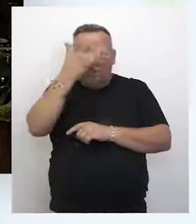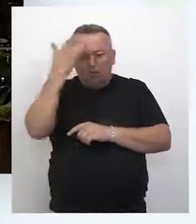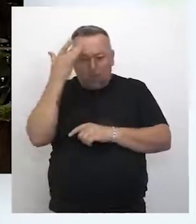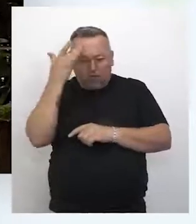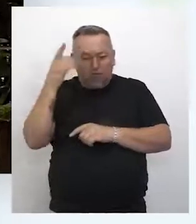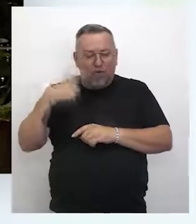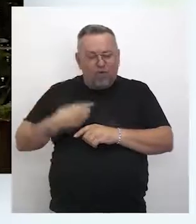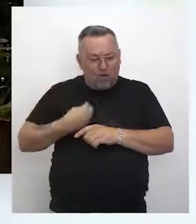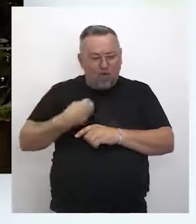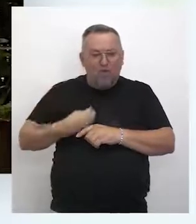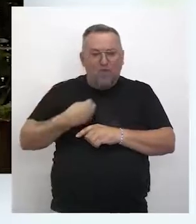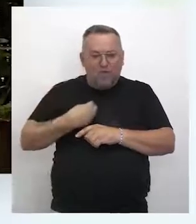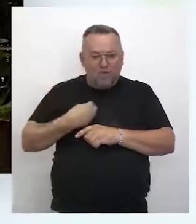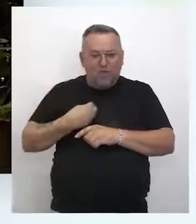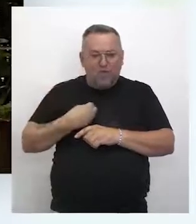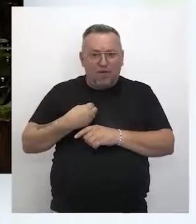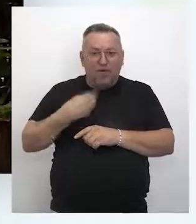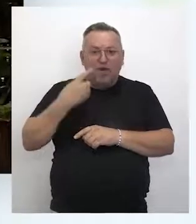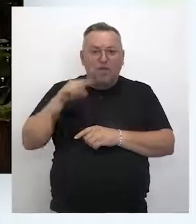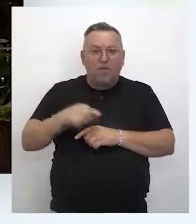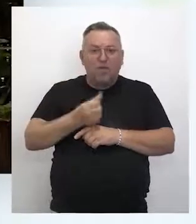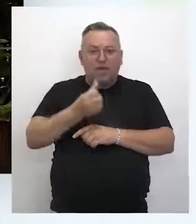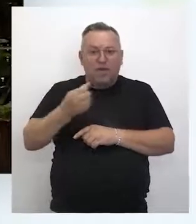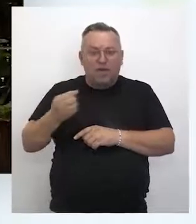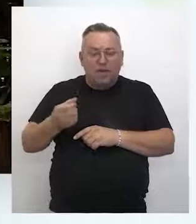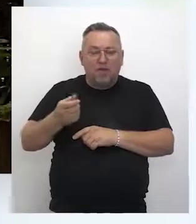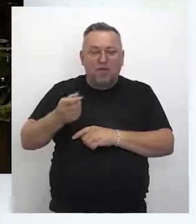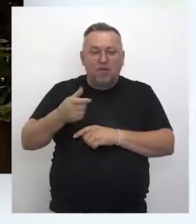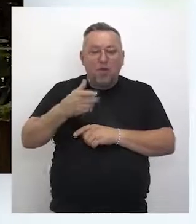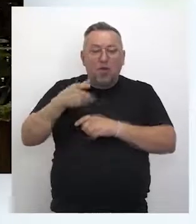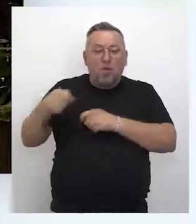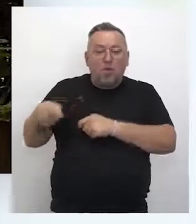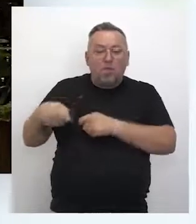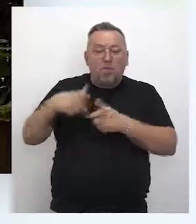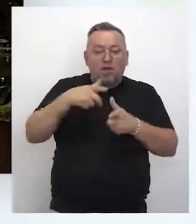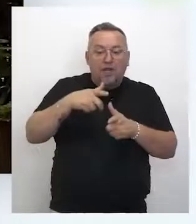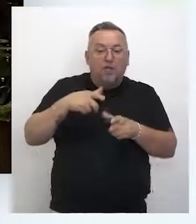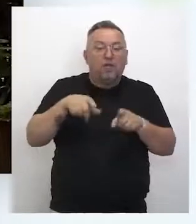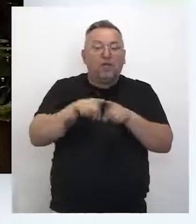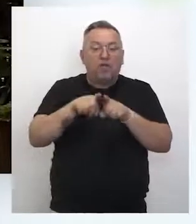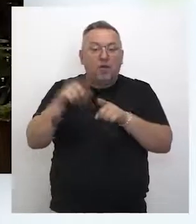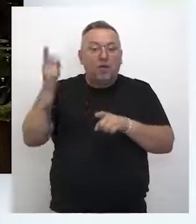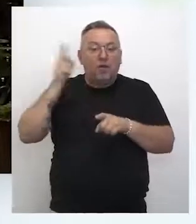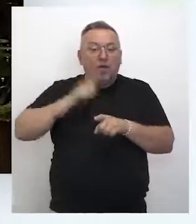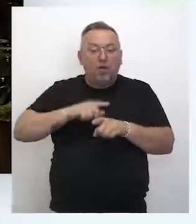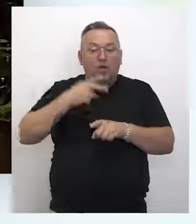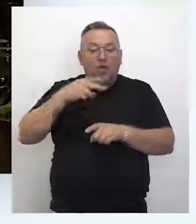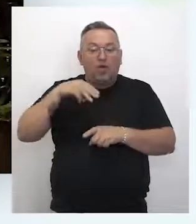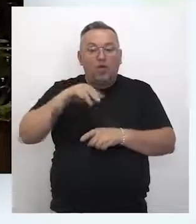ribeirinhas. 1.600 pescadores conseguiram juntos, no ano passado, R$2,7